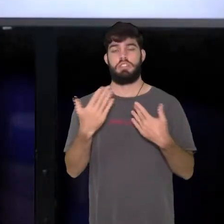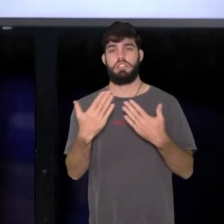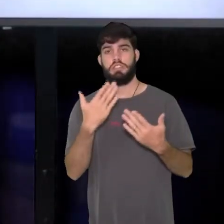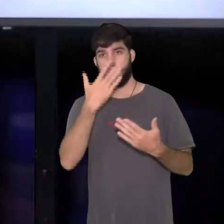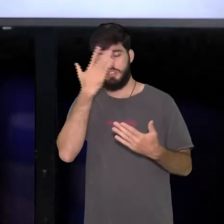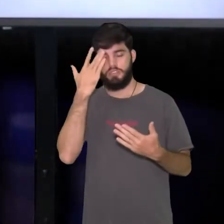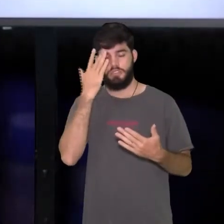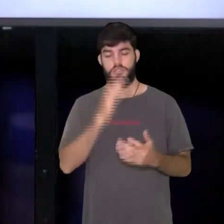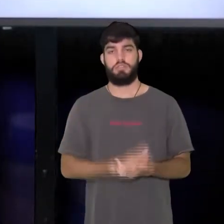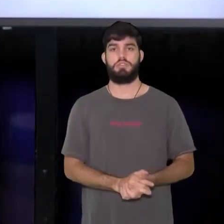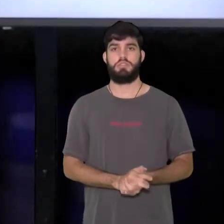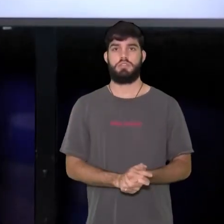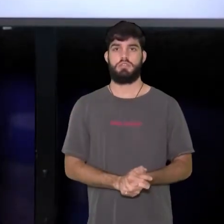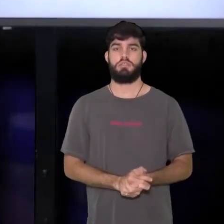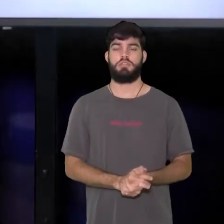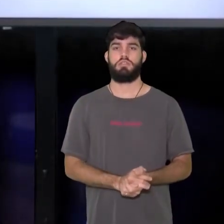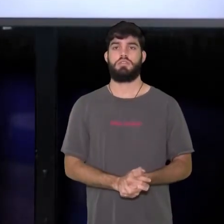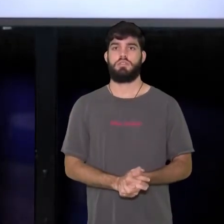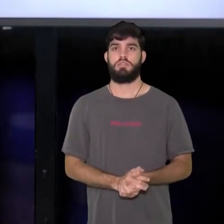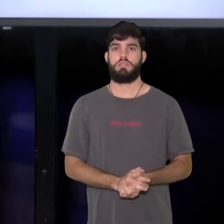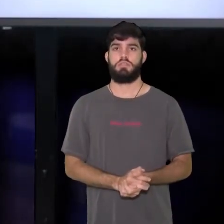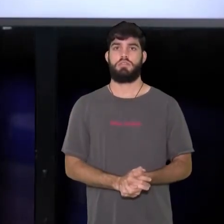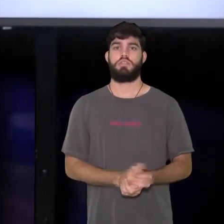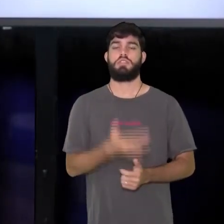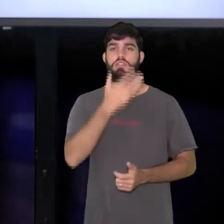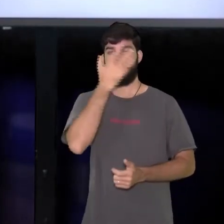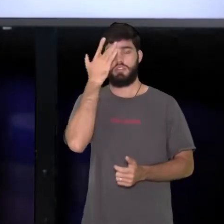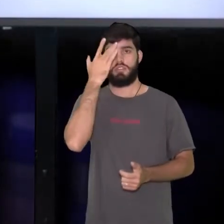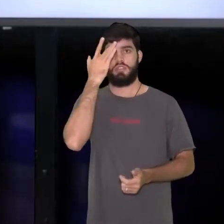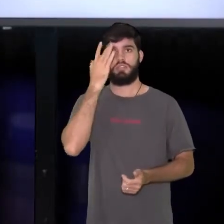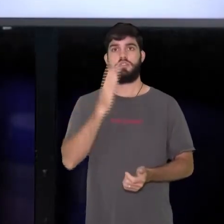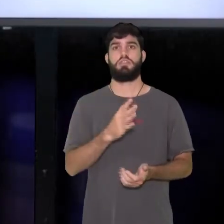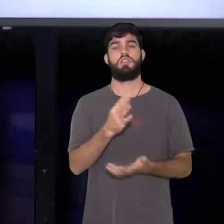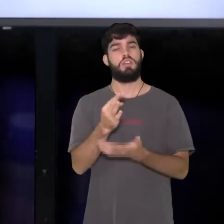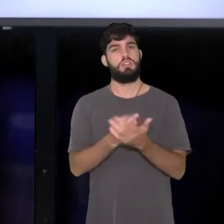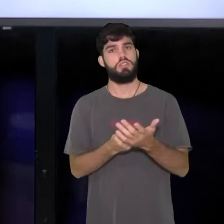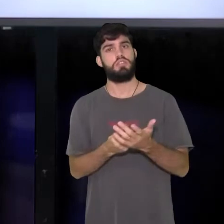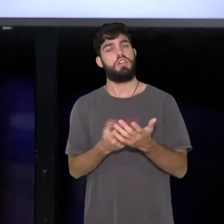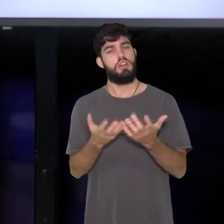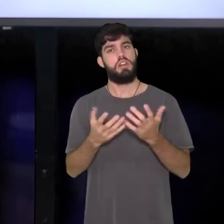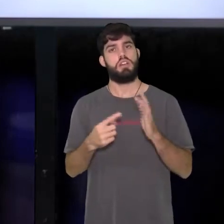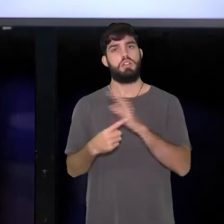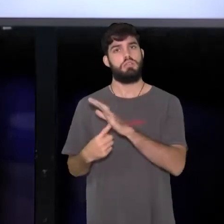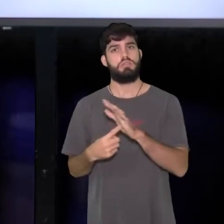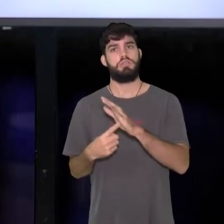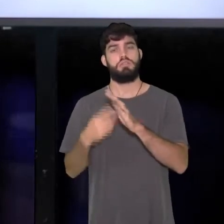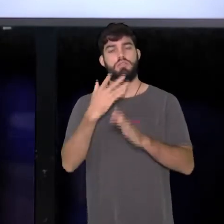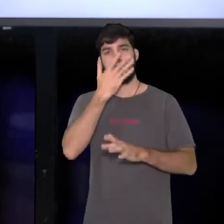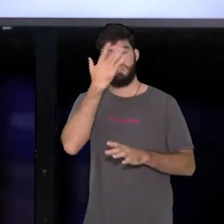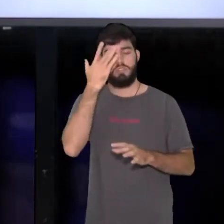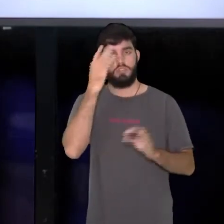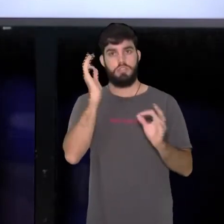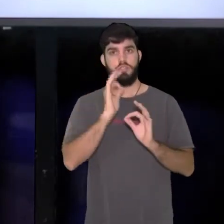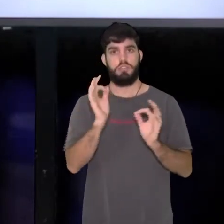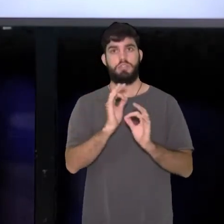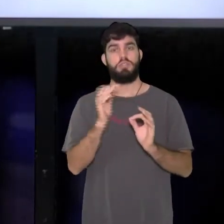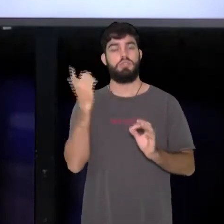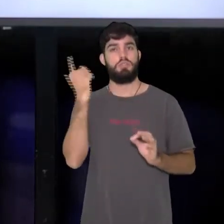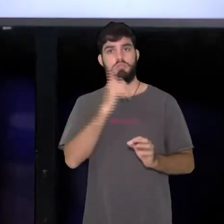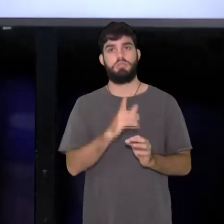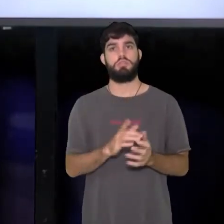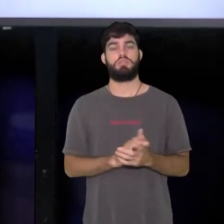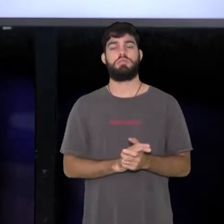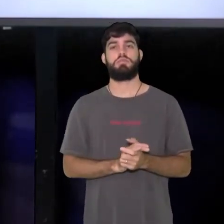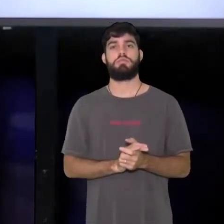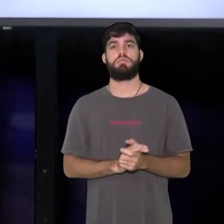a ser a resposta certa. Então, as pessoas, o texto quer mostrar justamente que as pessoas não conseguem estabelecer, não